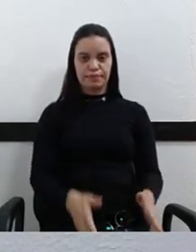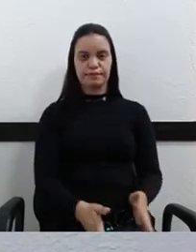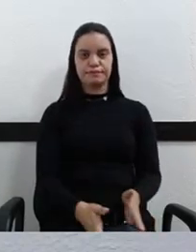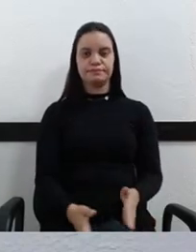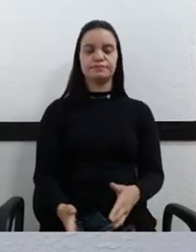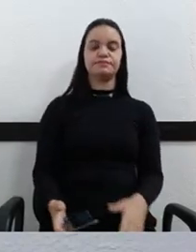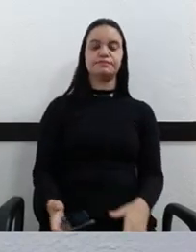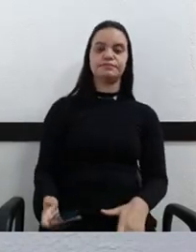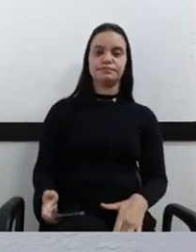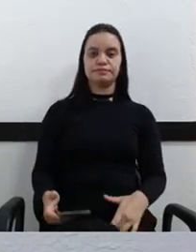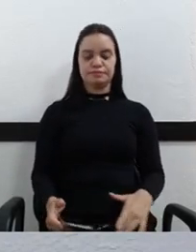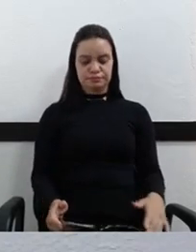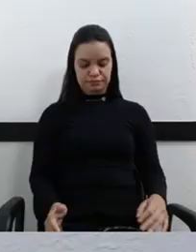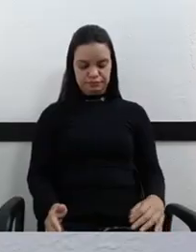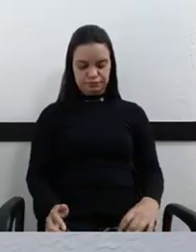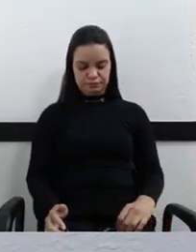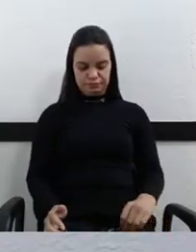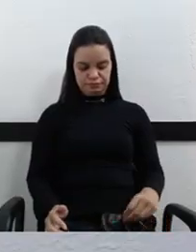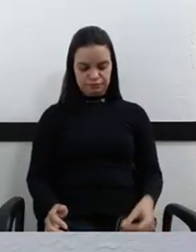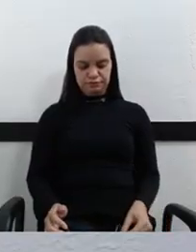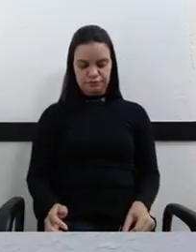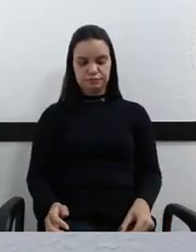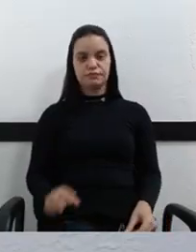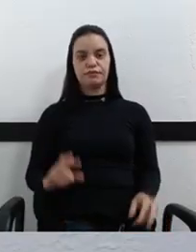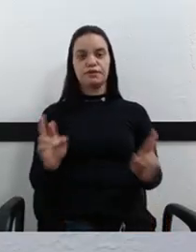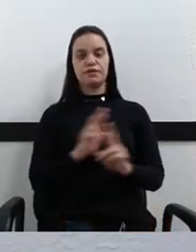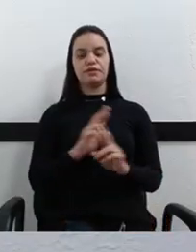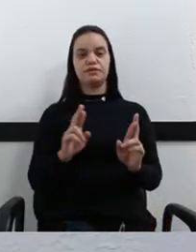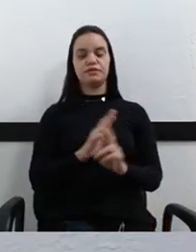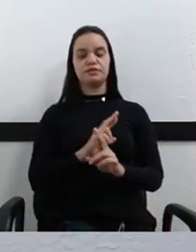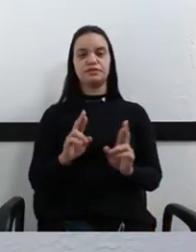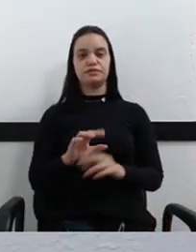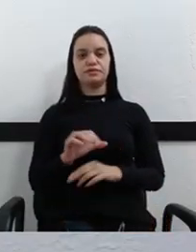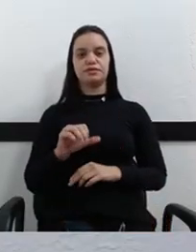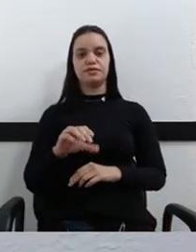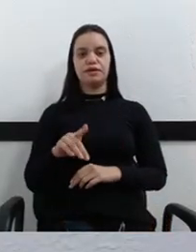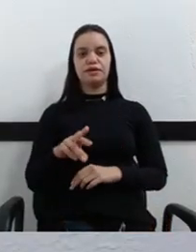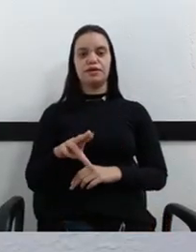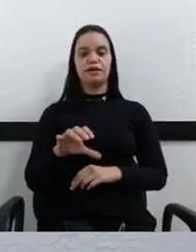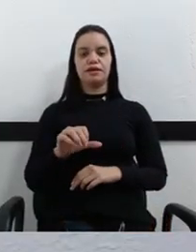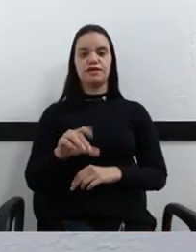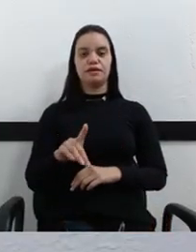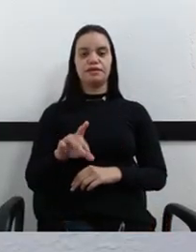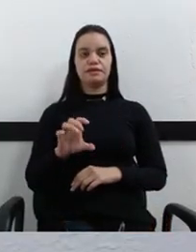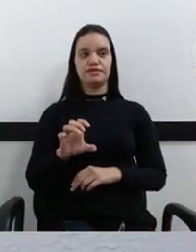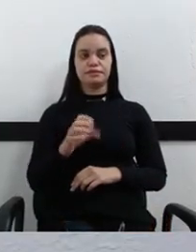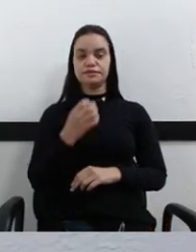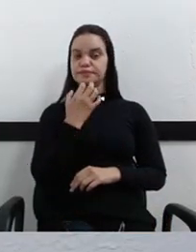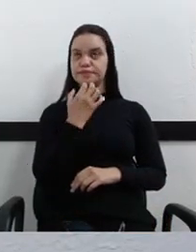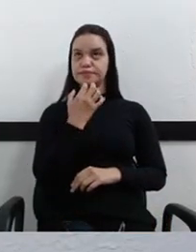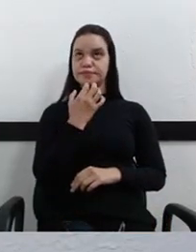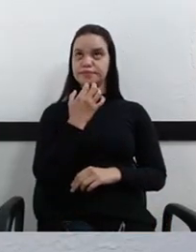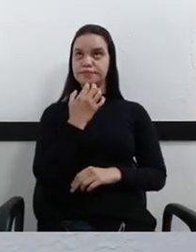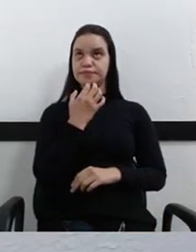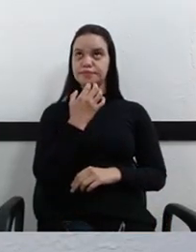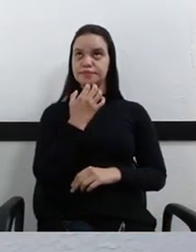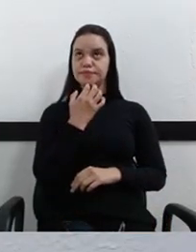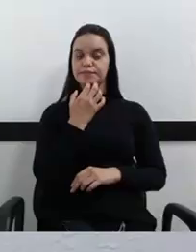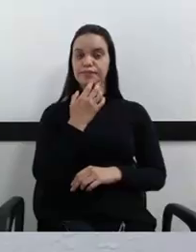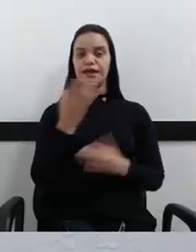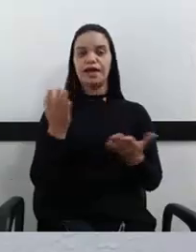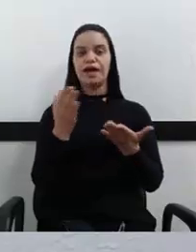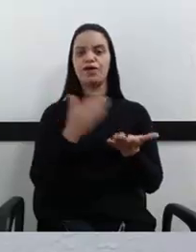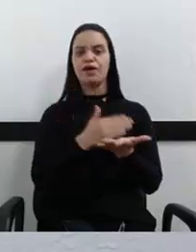Núcleo Especializado. O relator é o conselheiro Roque Jerônimo de Andrade. Bom dia. Já nem sei mais o que eu estou falando. Com a